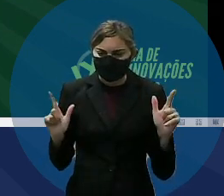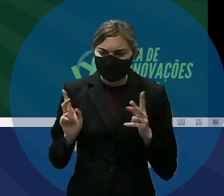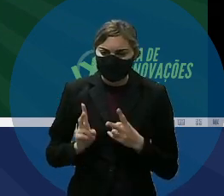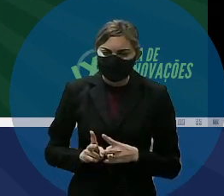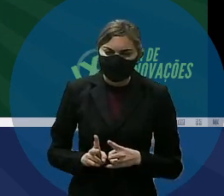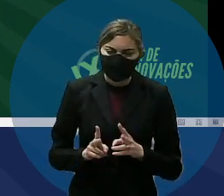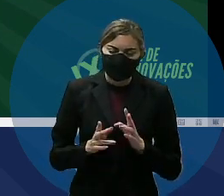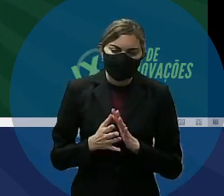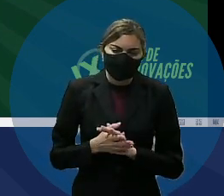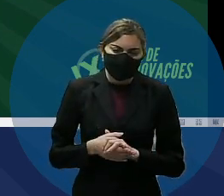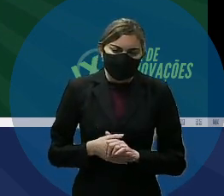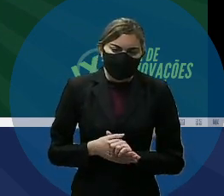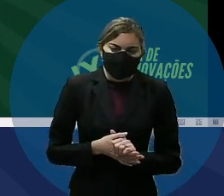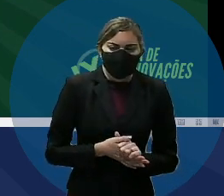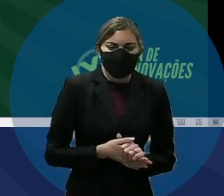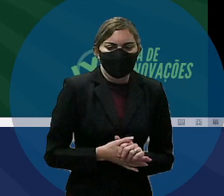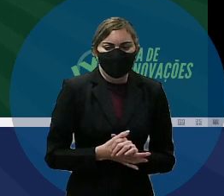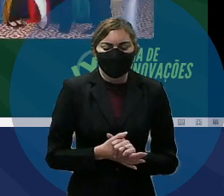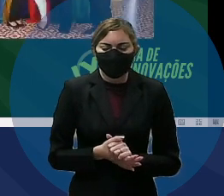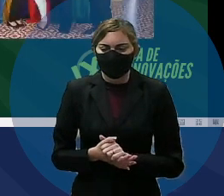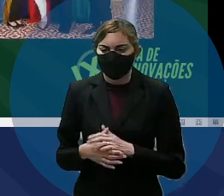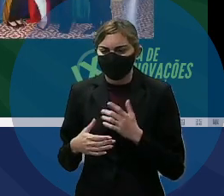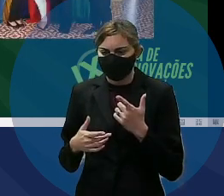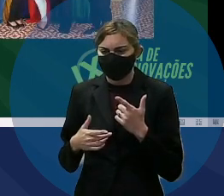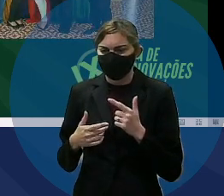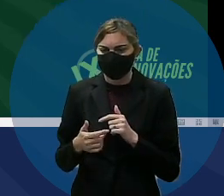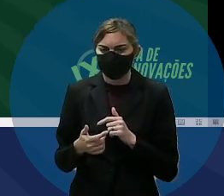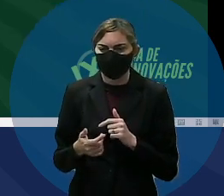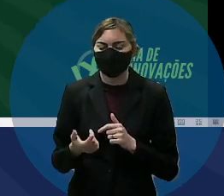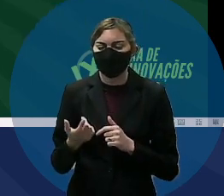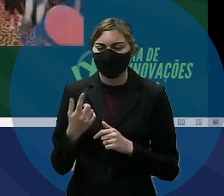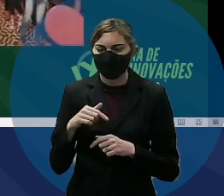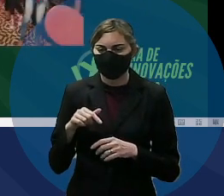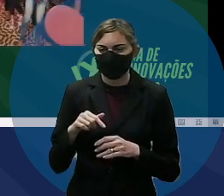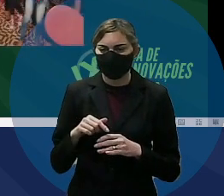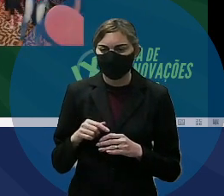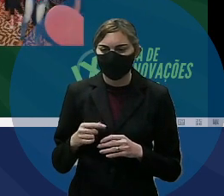metodologia, Volta só mais um pouquinho.